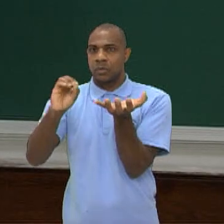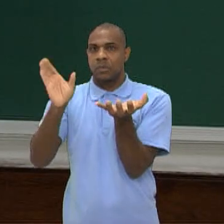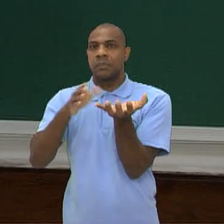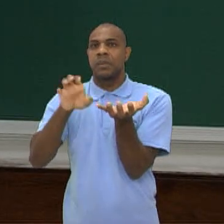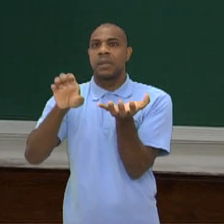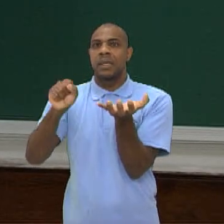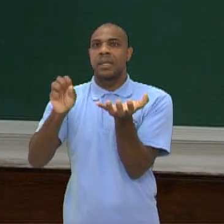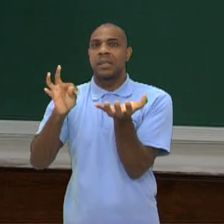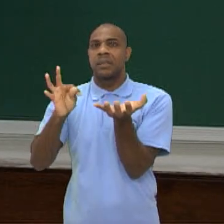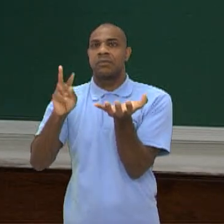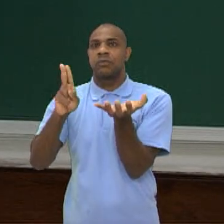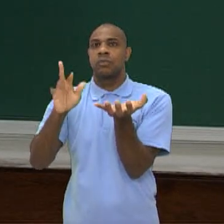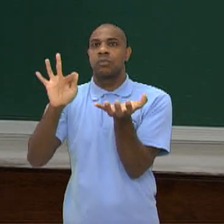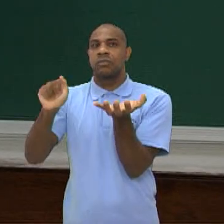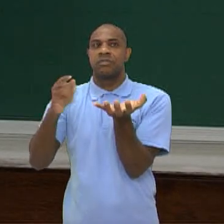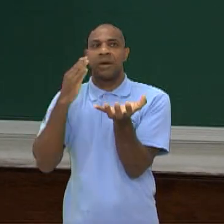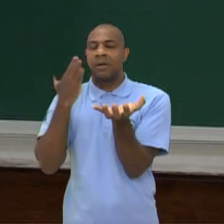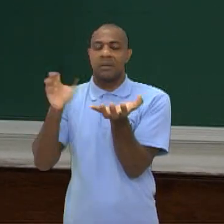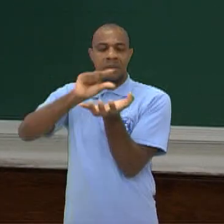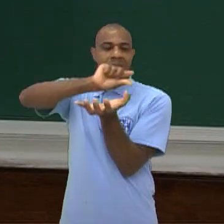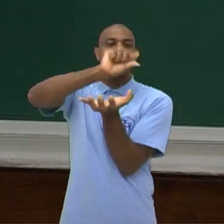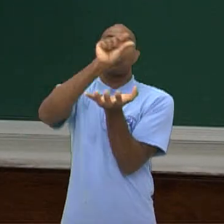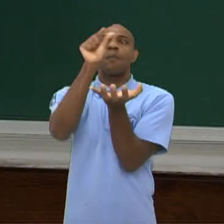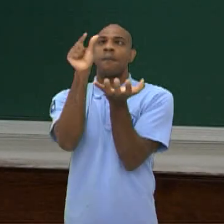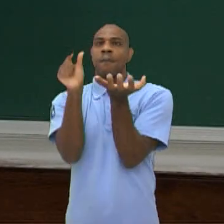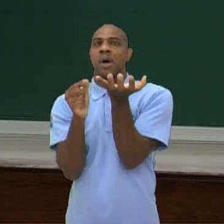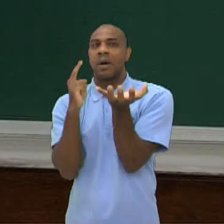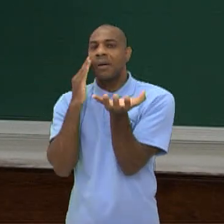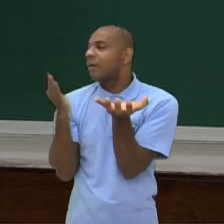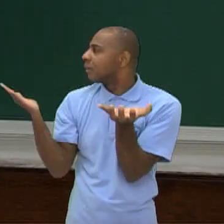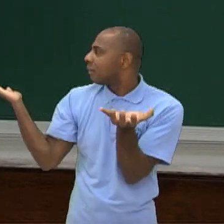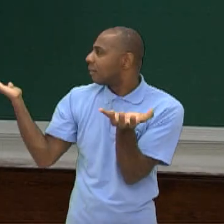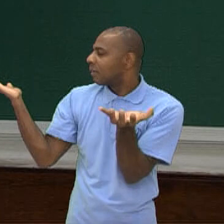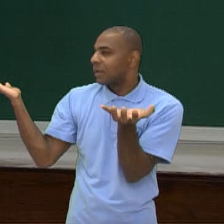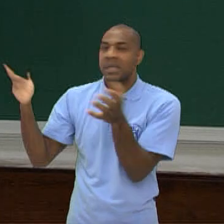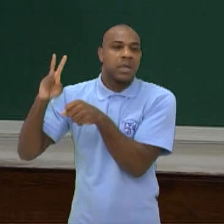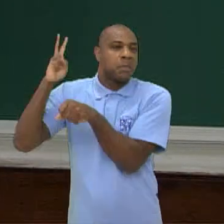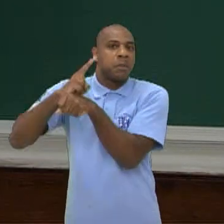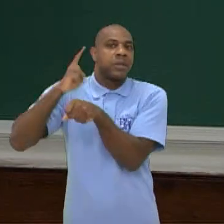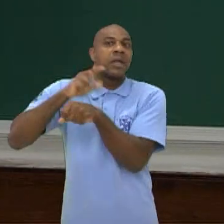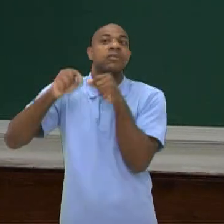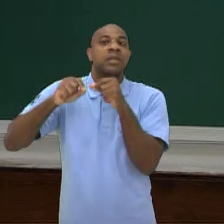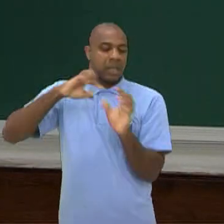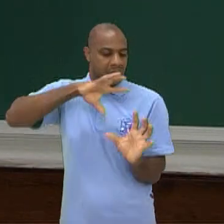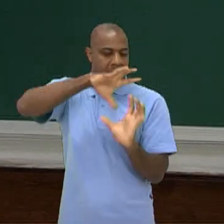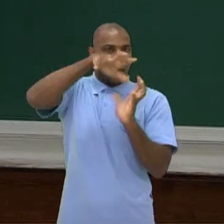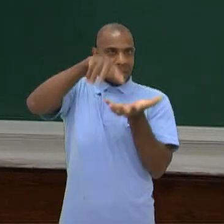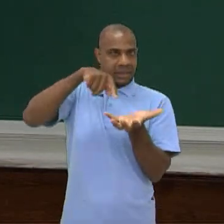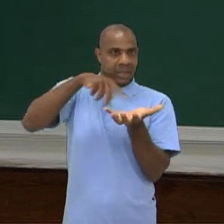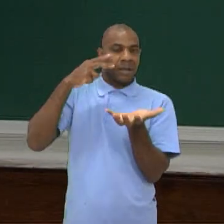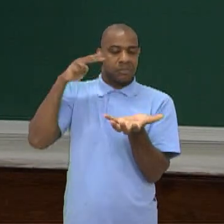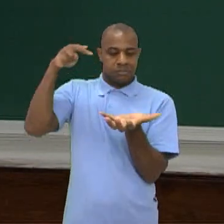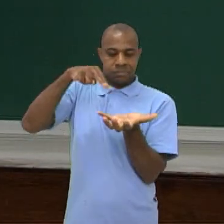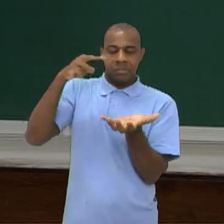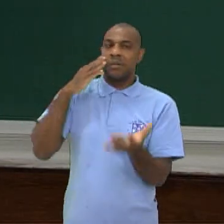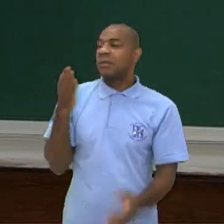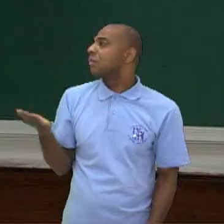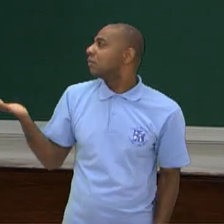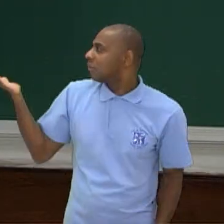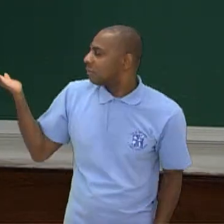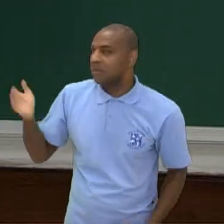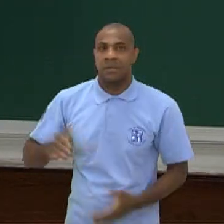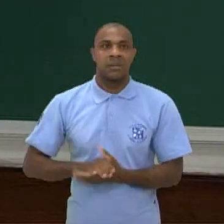gente está falando hoje, e também o metano, que é um gás conhecido como pum de vaca. Por quê? Né, quando as vacas